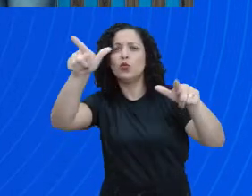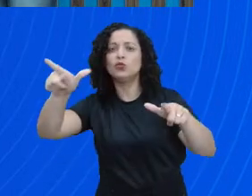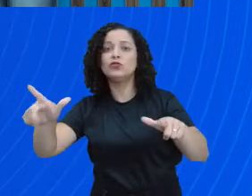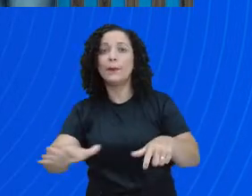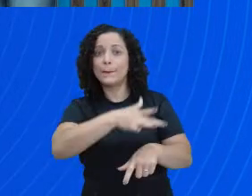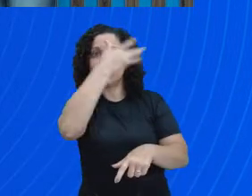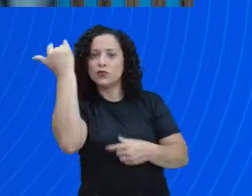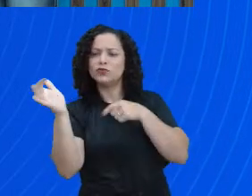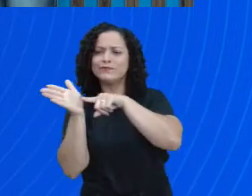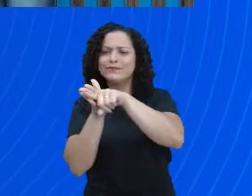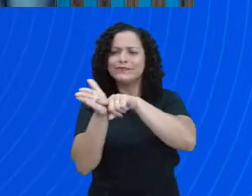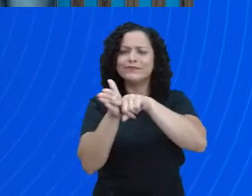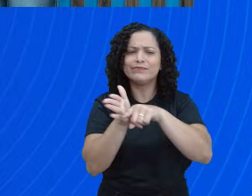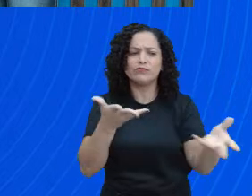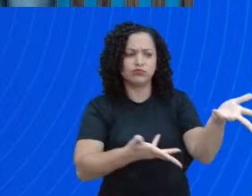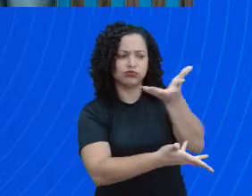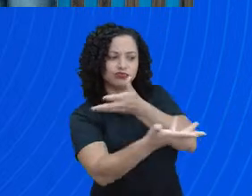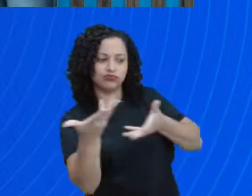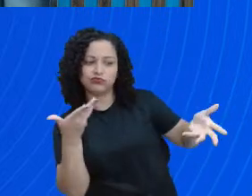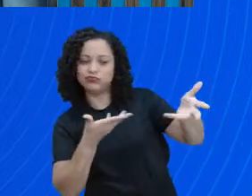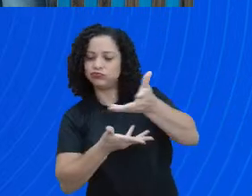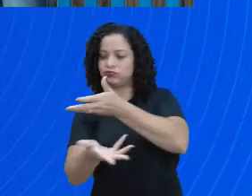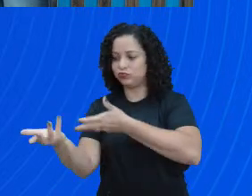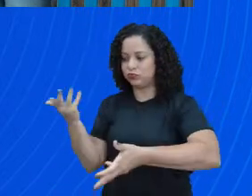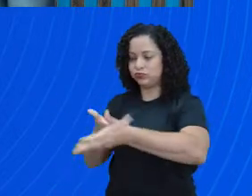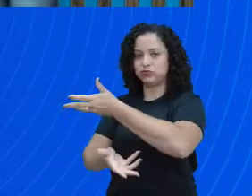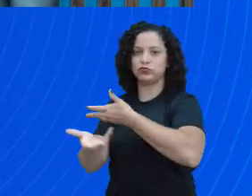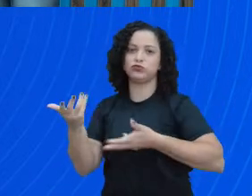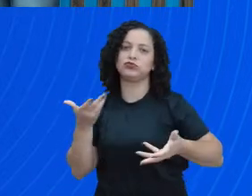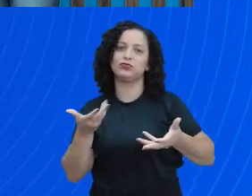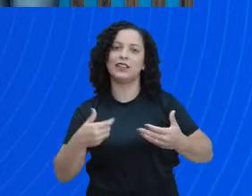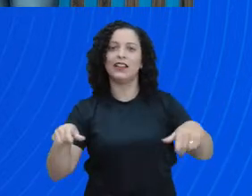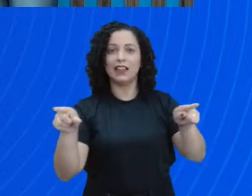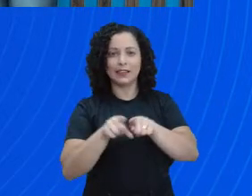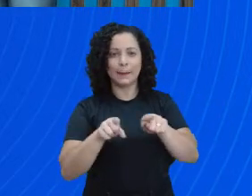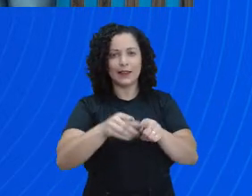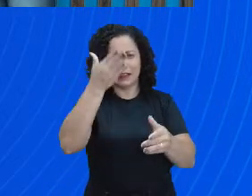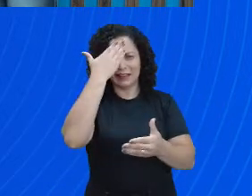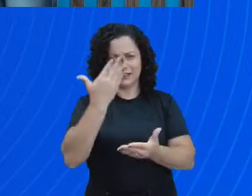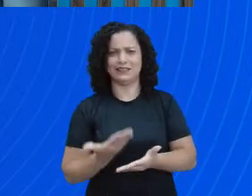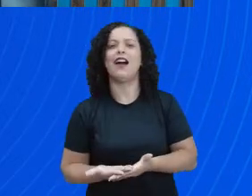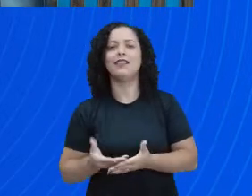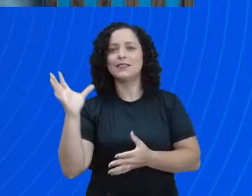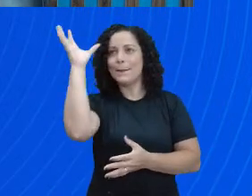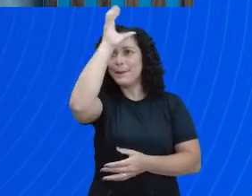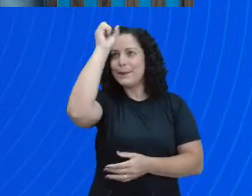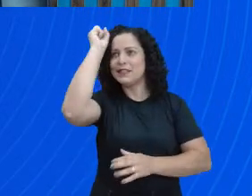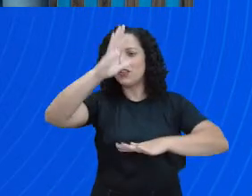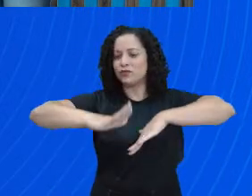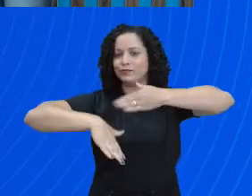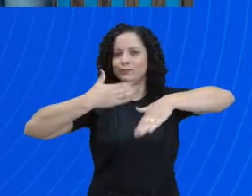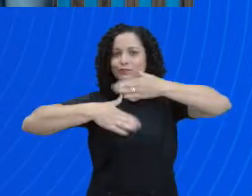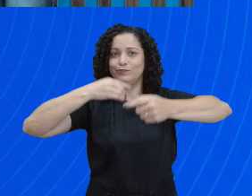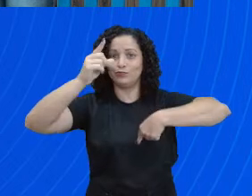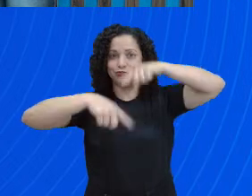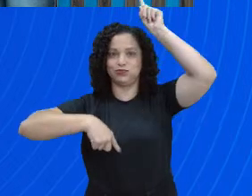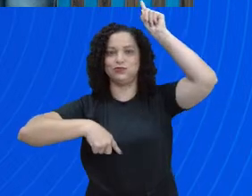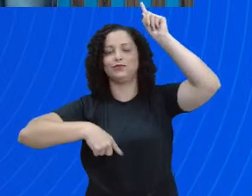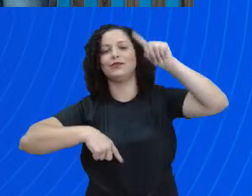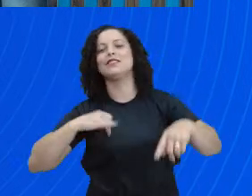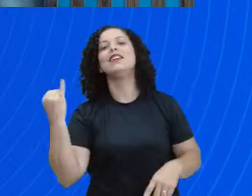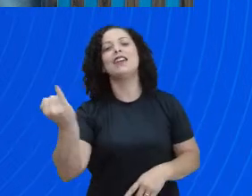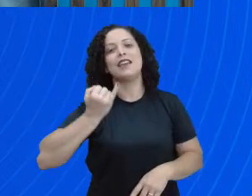estudiosos possam também contribuir. Então, nós acreditamos também na questão da aprendizagem. Então, em relação à aprendizagem, é